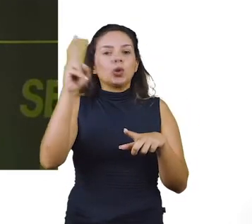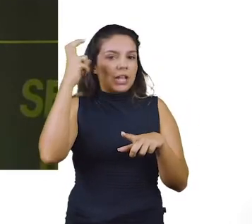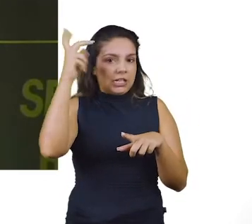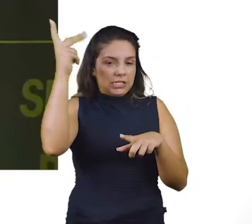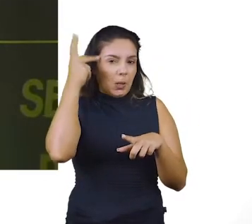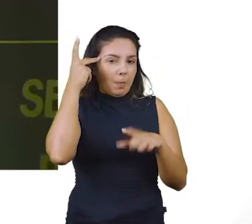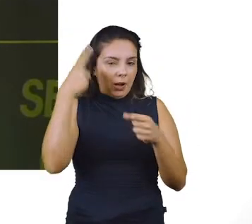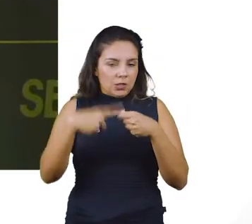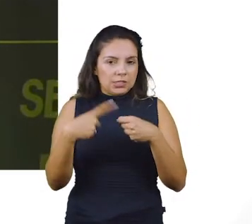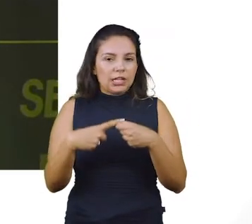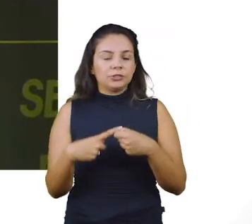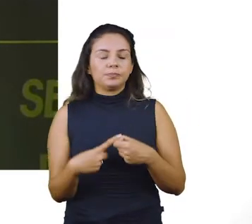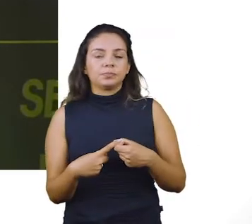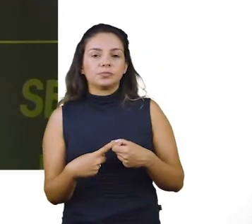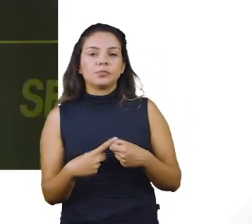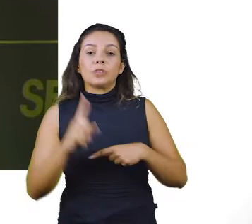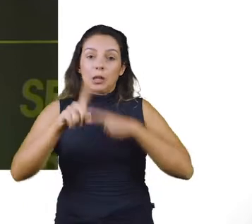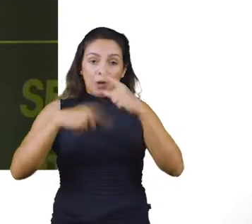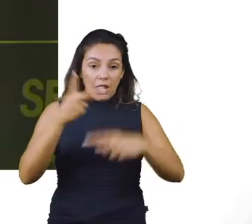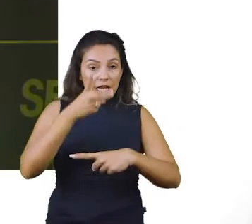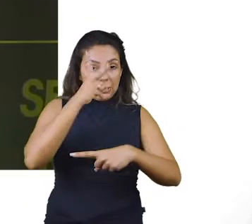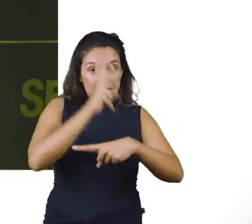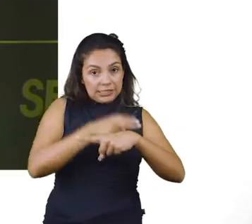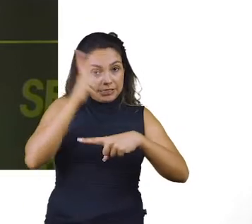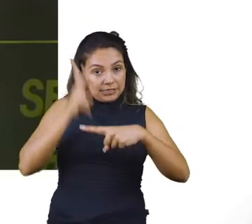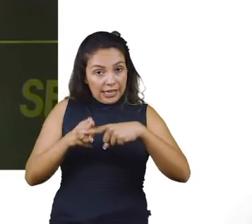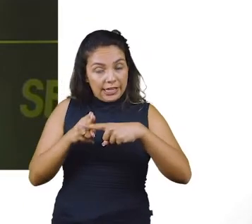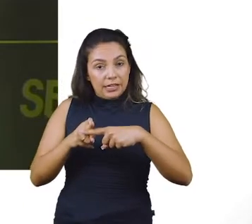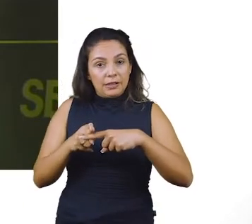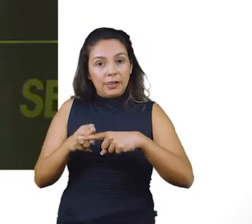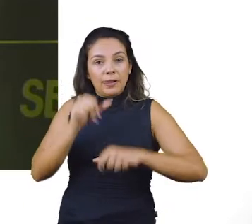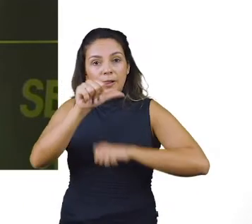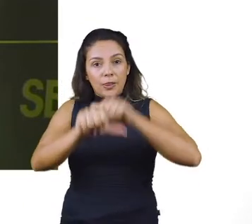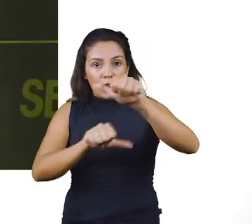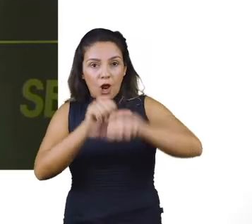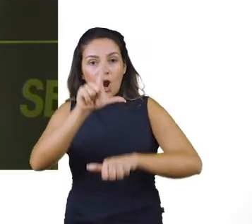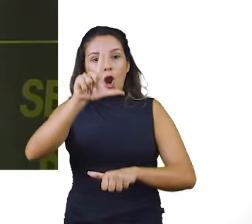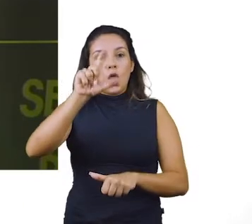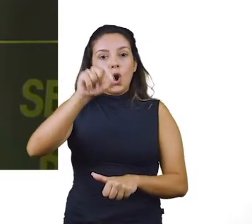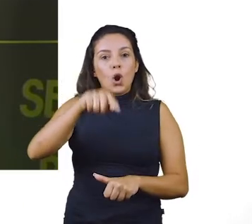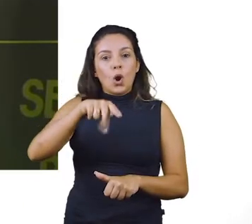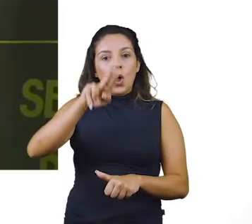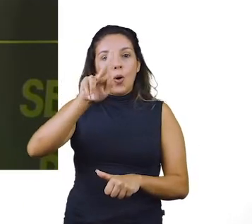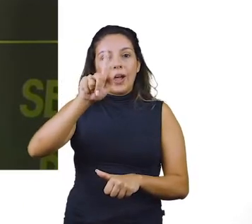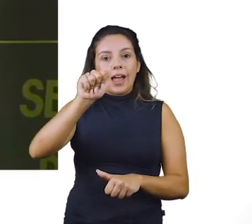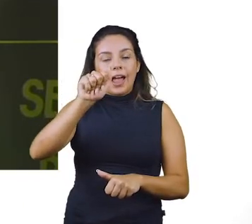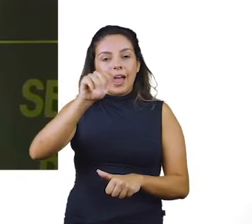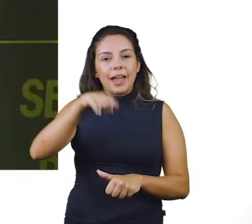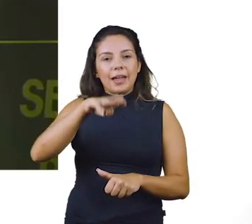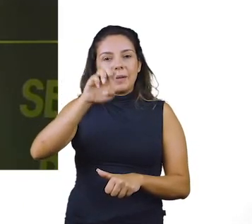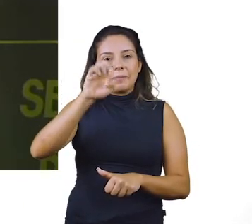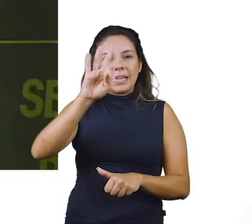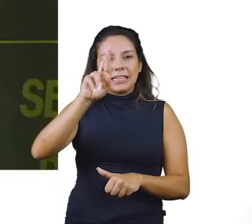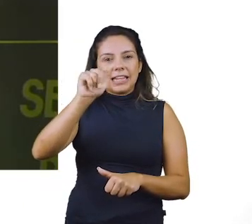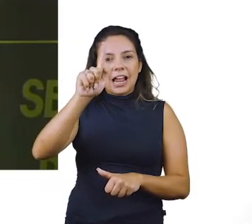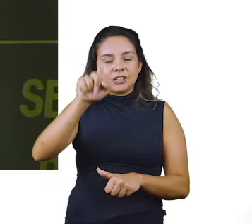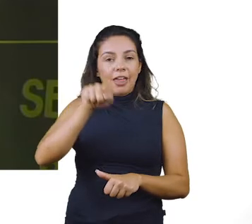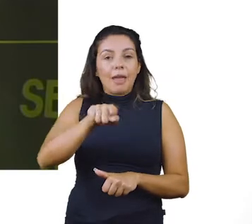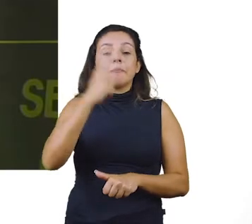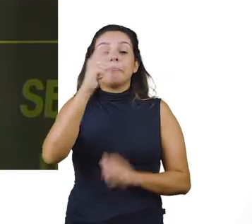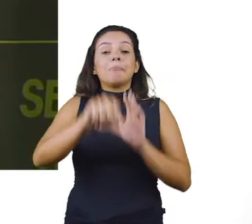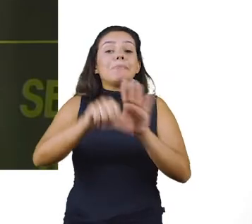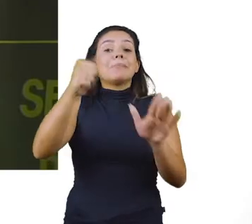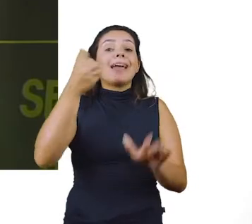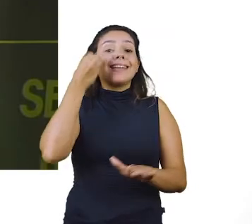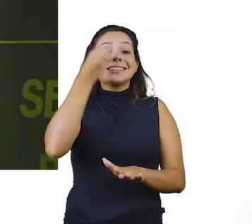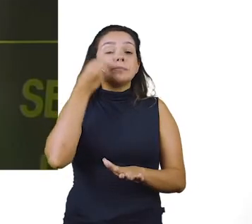depois, essa mesma série, ele transformou em um longa-metragem. Essa foi a minha primeira experiência